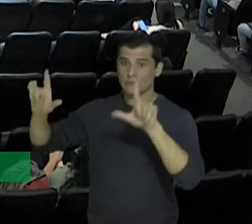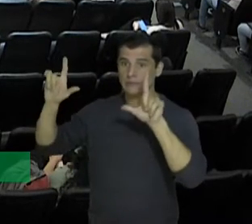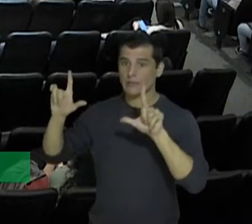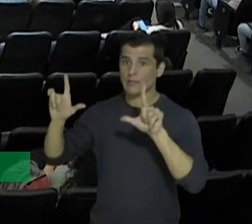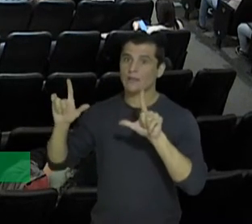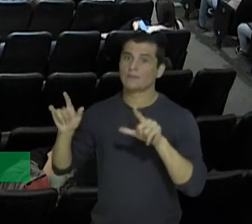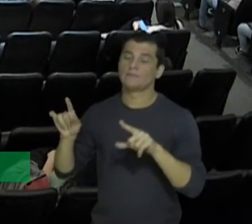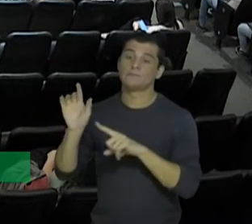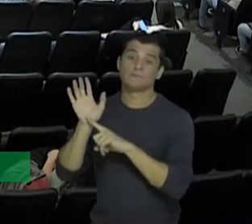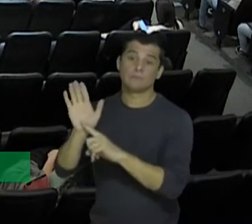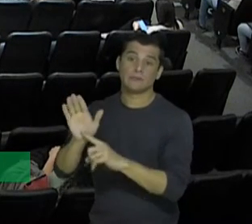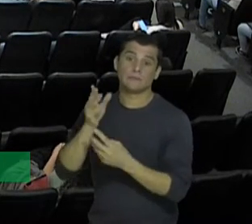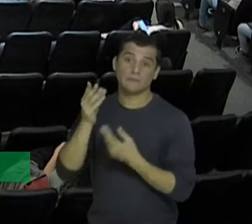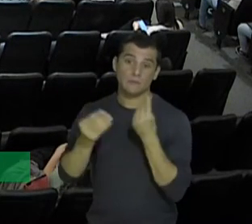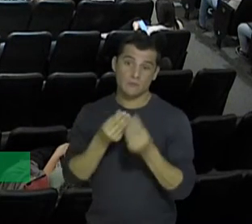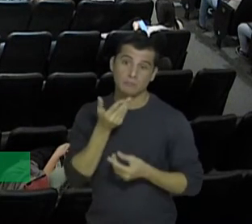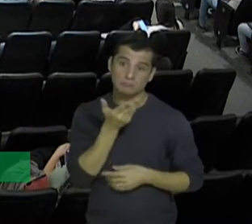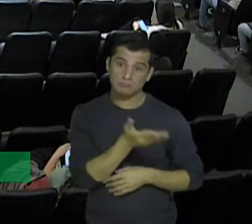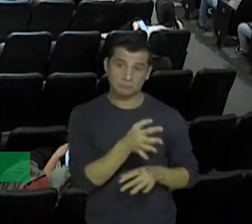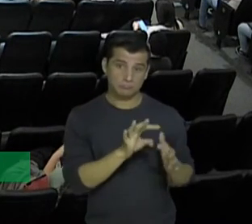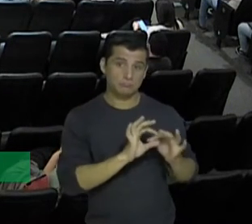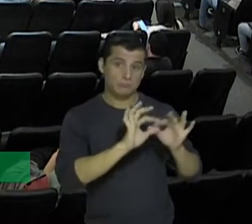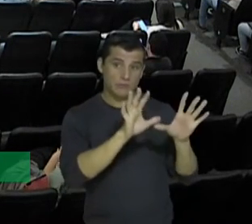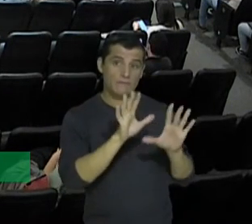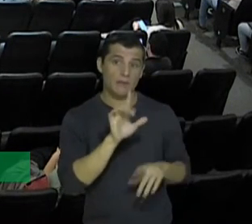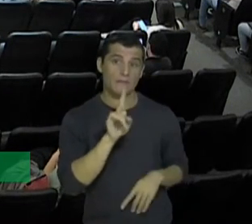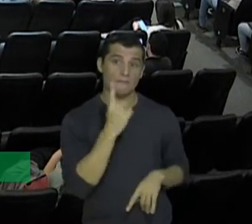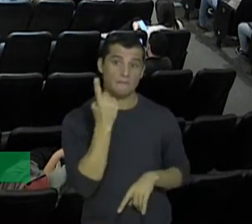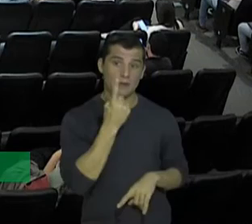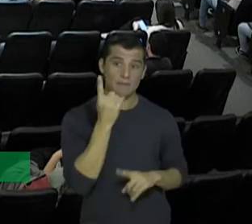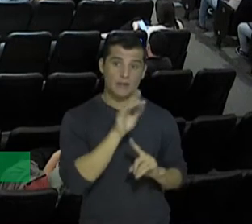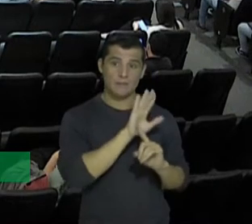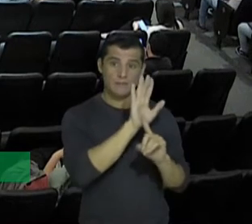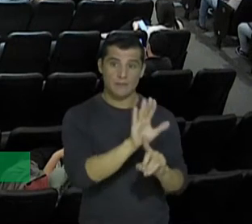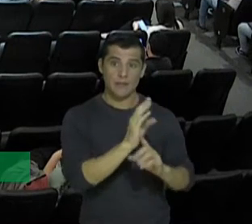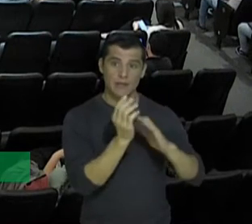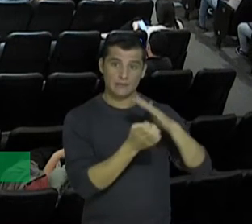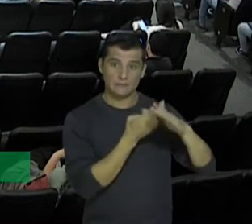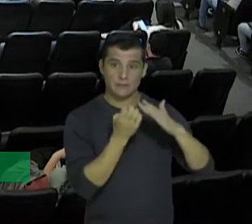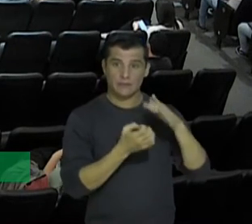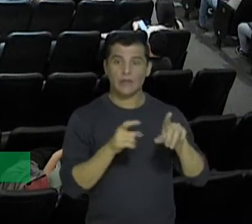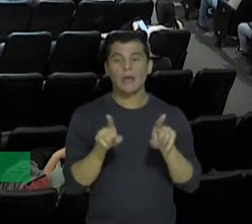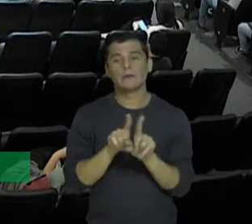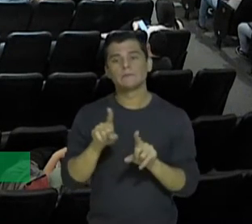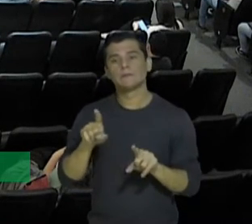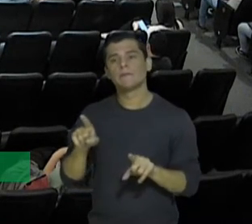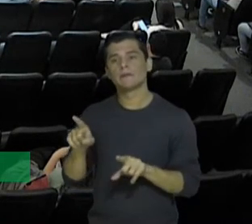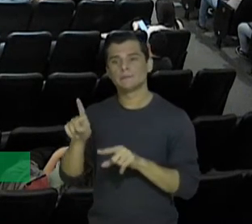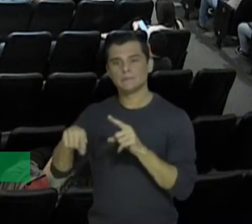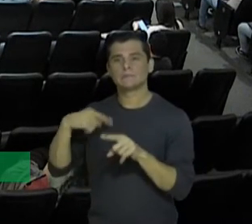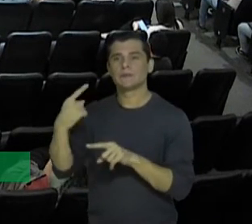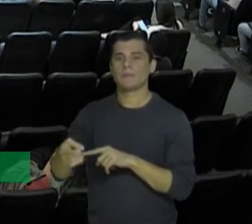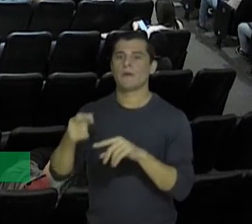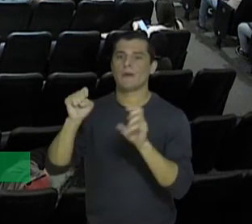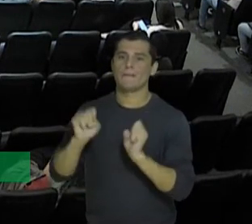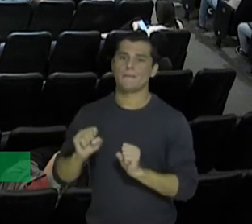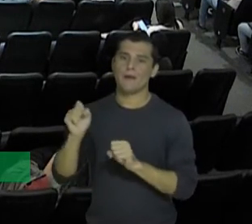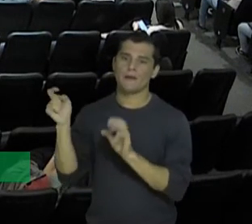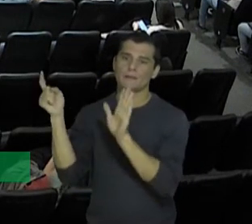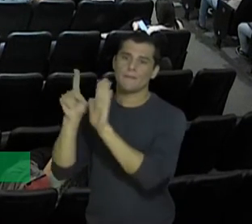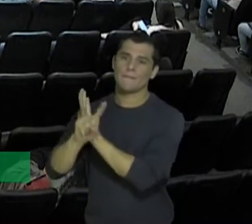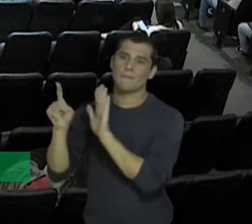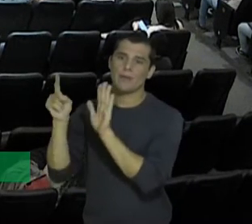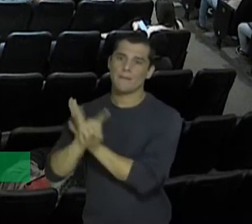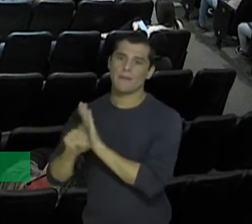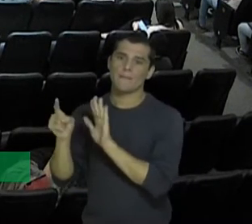eh deixa com você a primeira apresentação das duas empresas e depois a gente ele apresenta e depois a gente faz perguntas